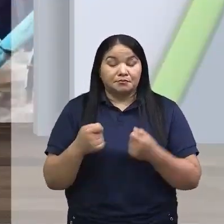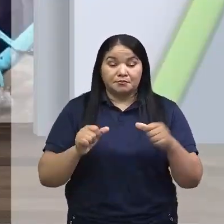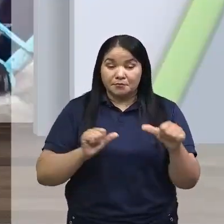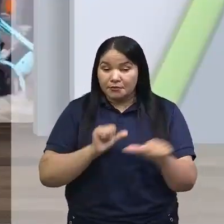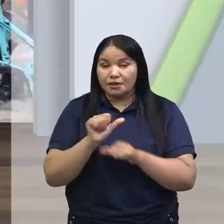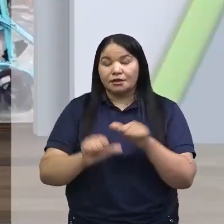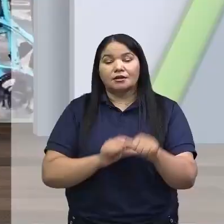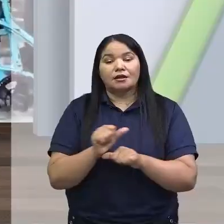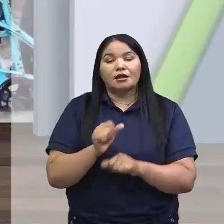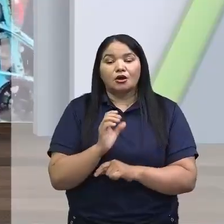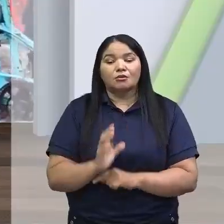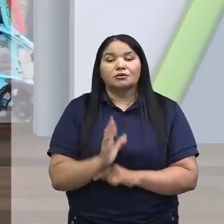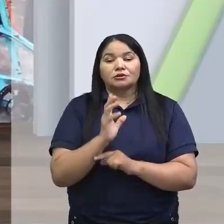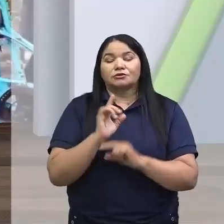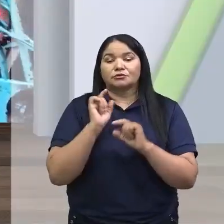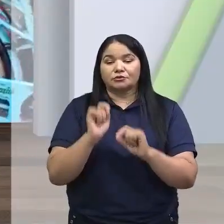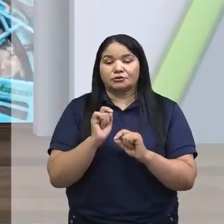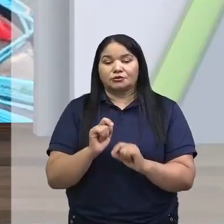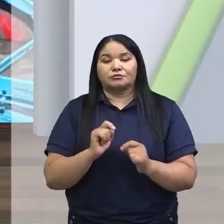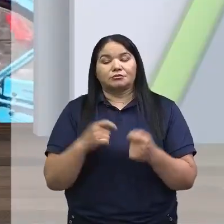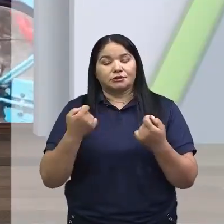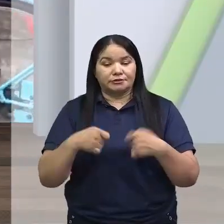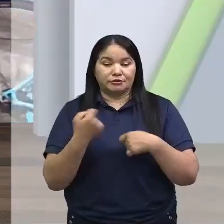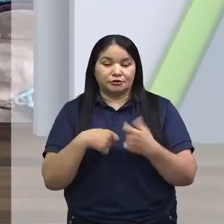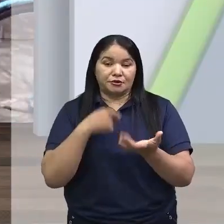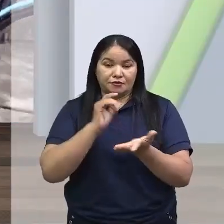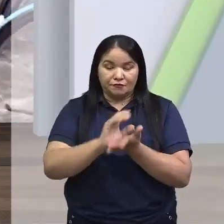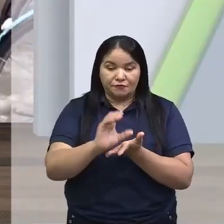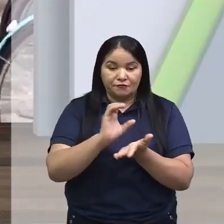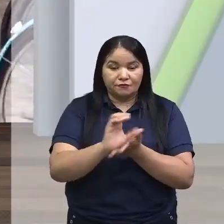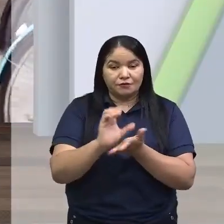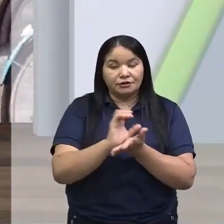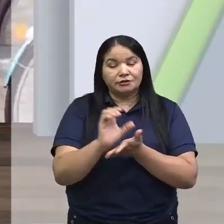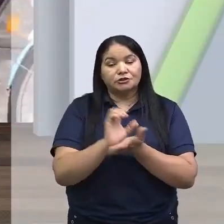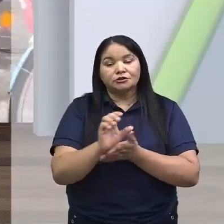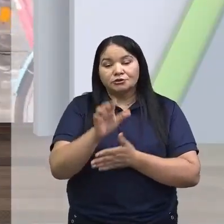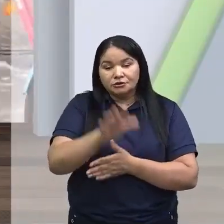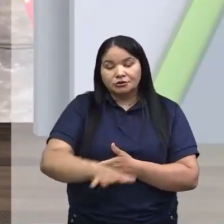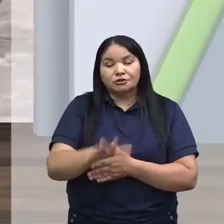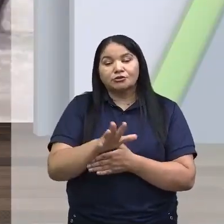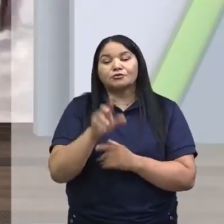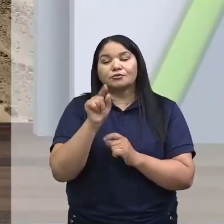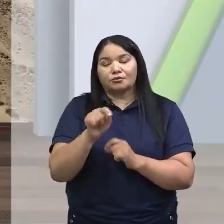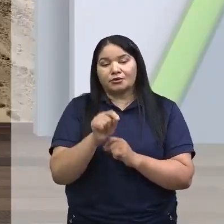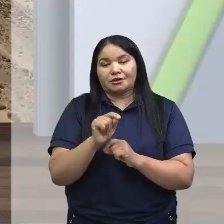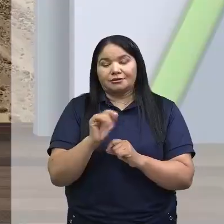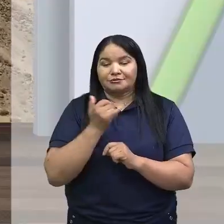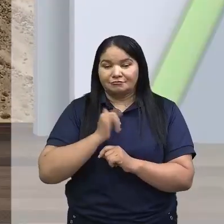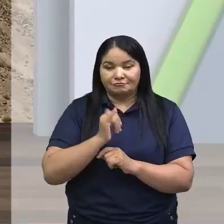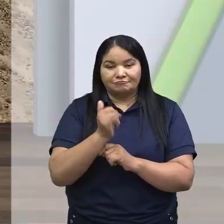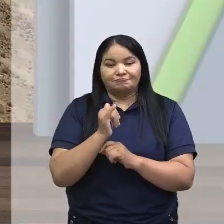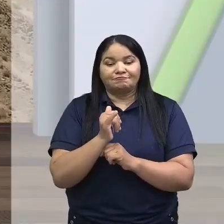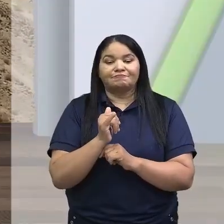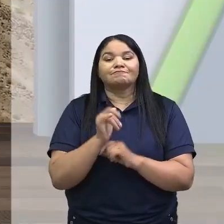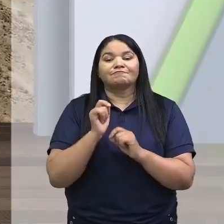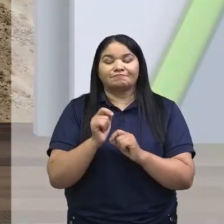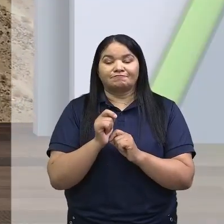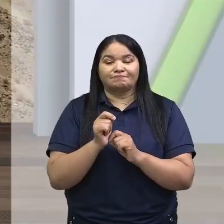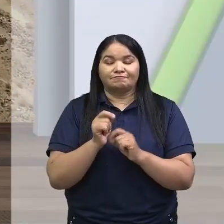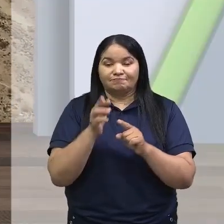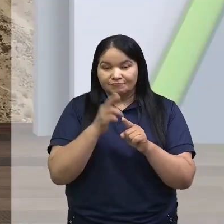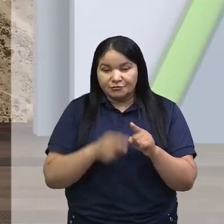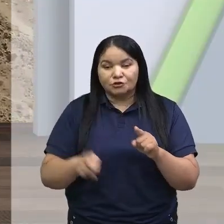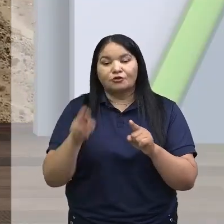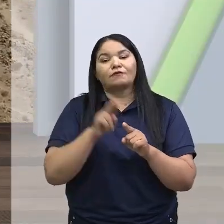dessa situação, a gente tem que investir cada vez mais nas energias que são consideradas como